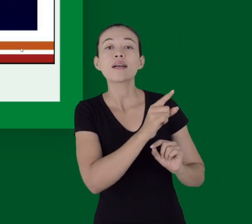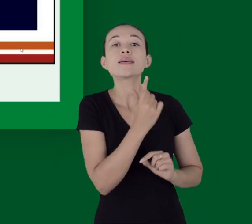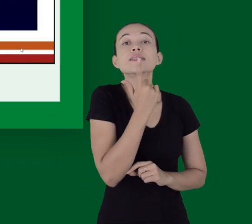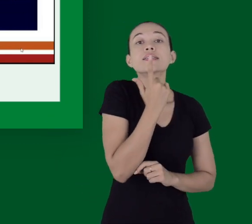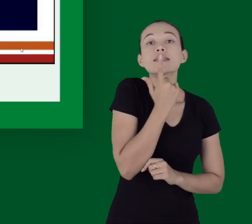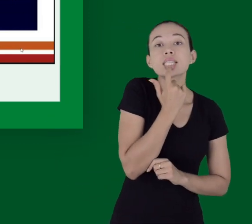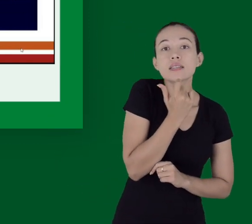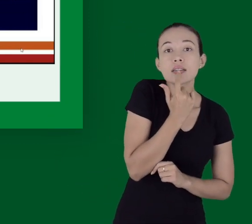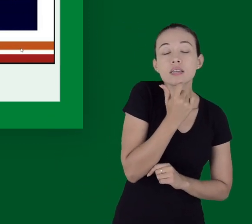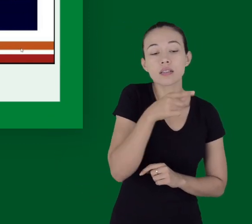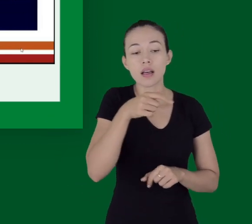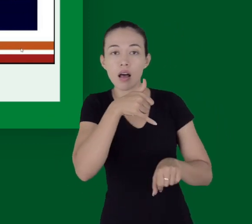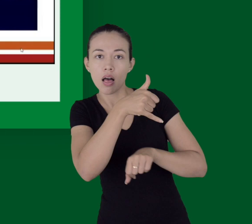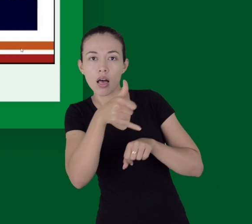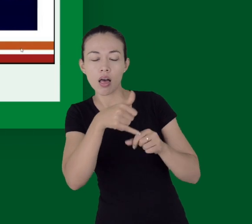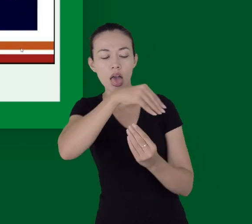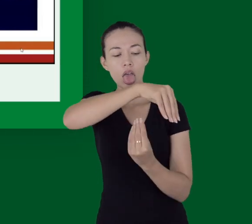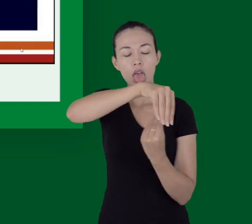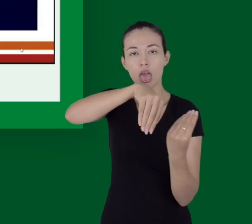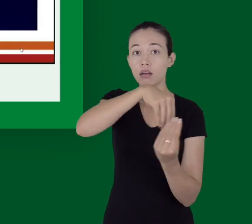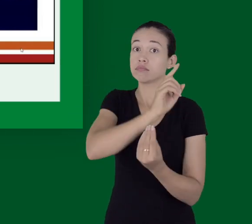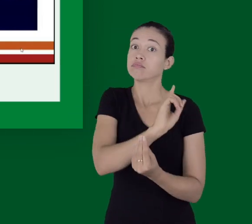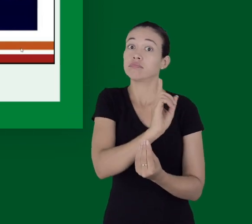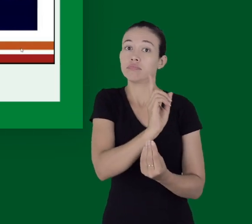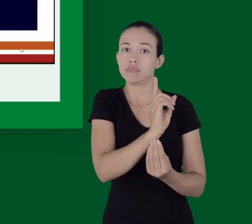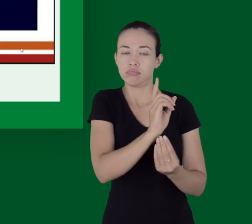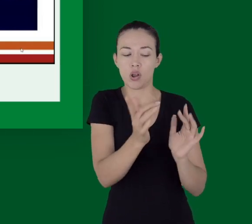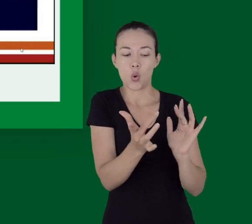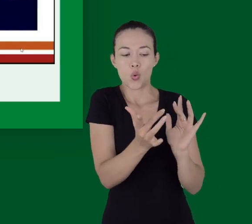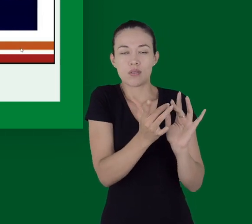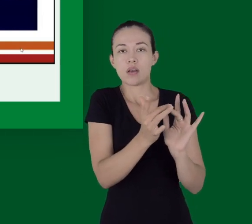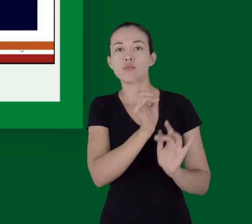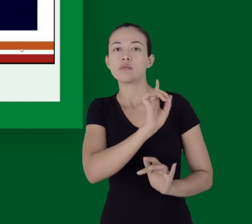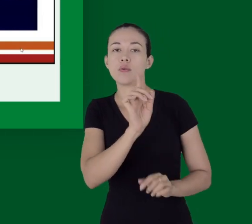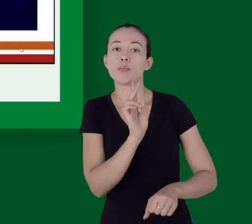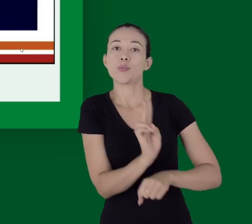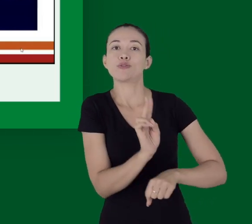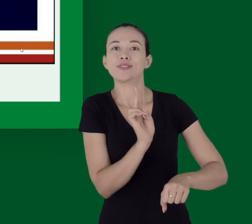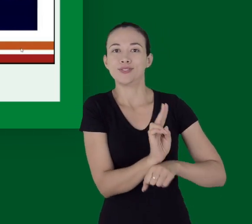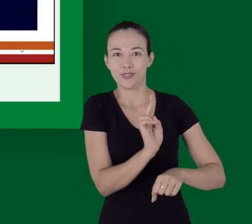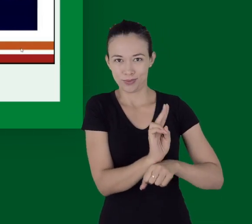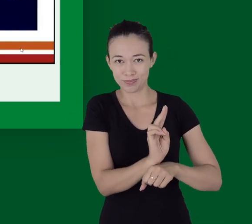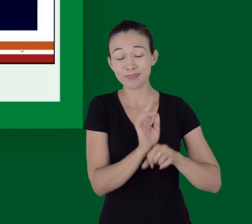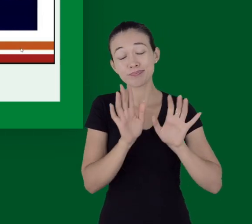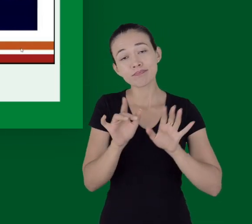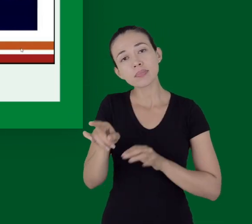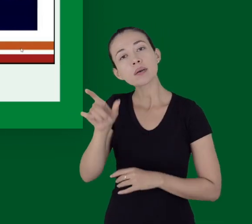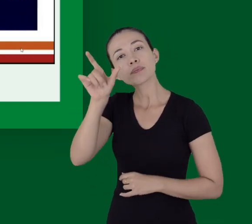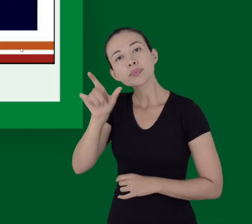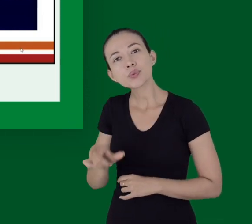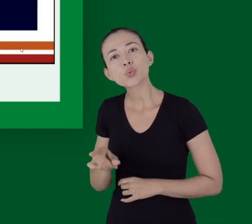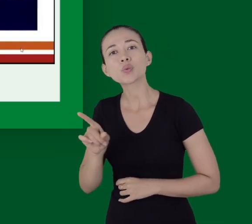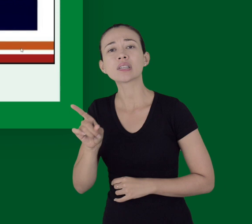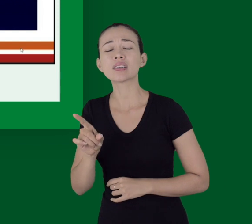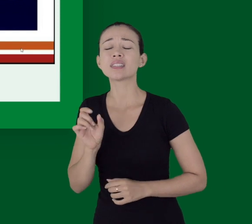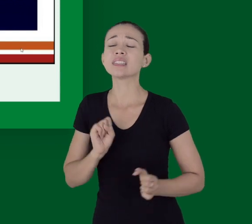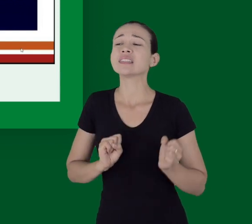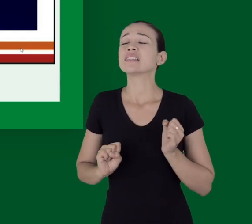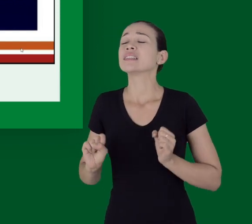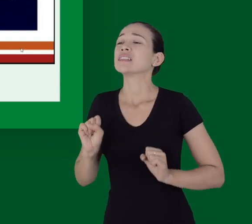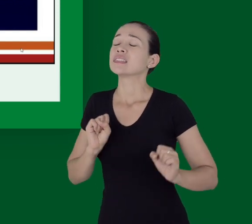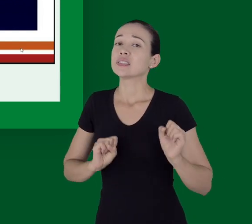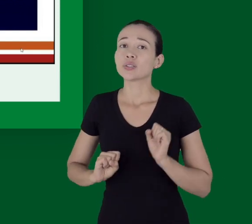acontecer, um fluxo, né, turbulento, que passar pela artéria, ou o paciente ficou ansioso, ou ele aumentou a pressão,